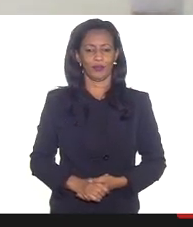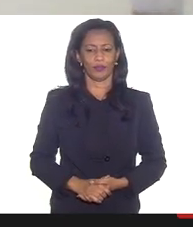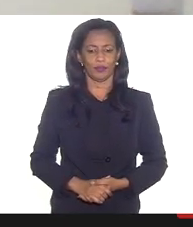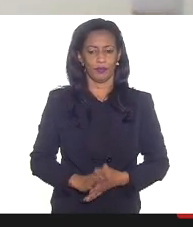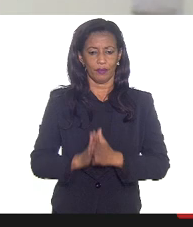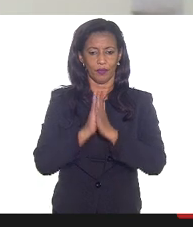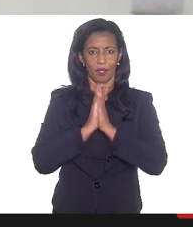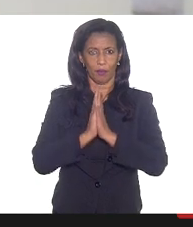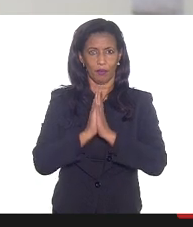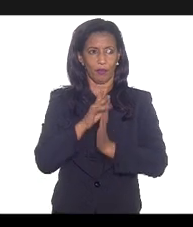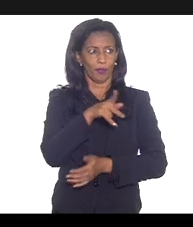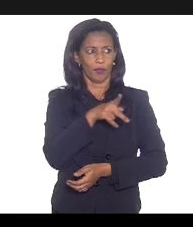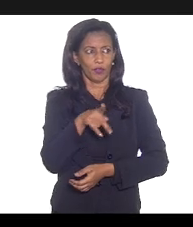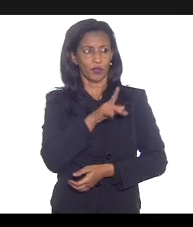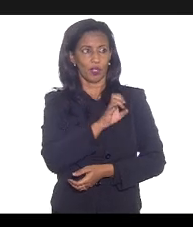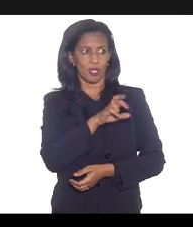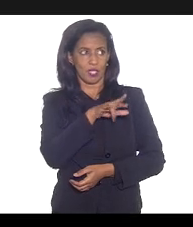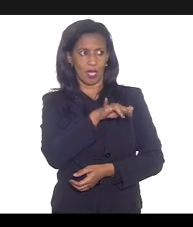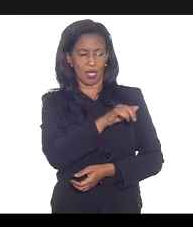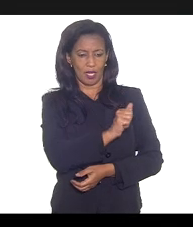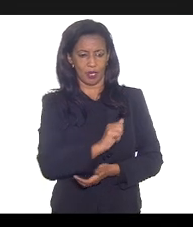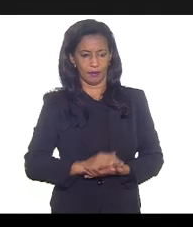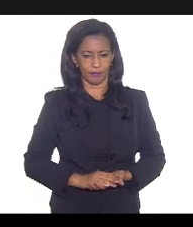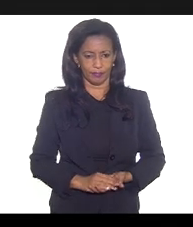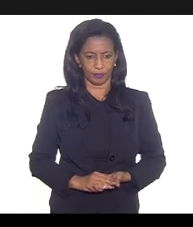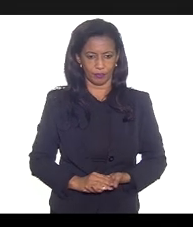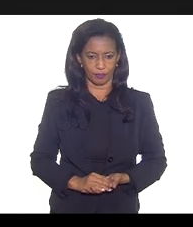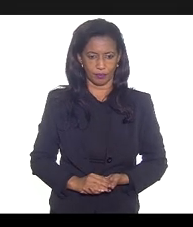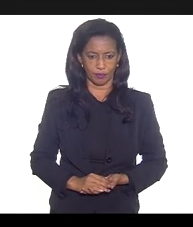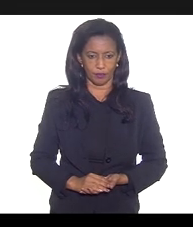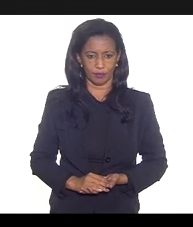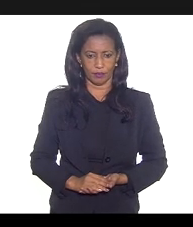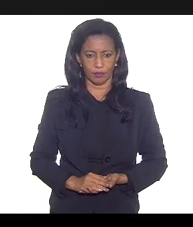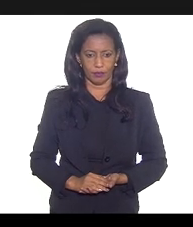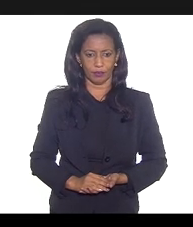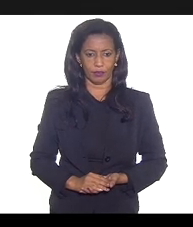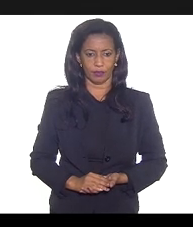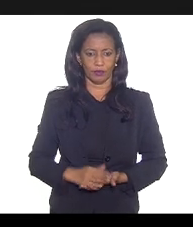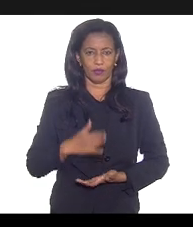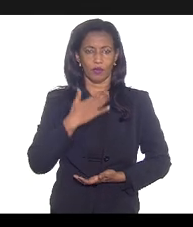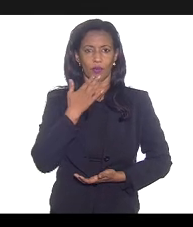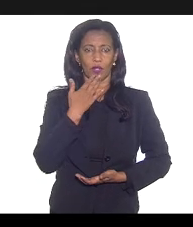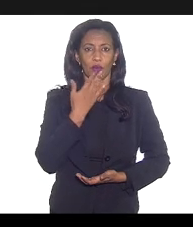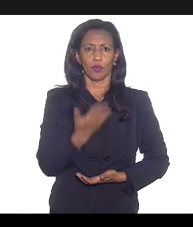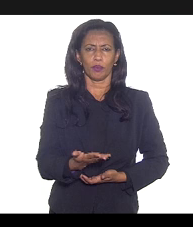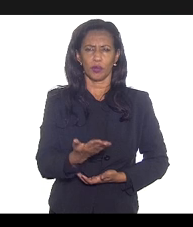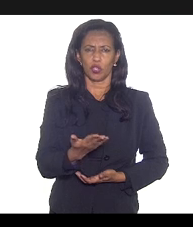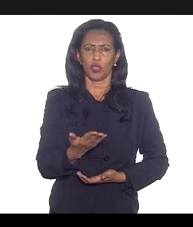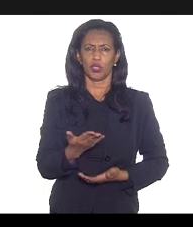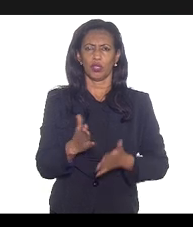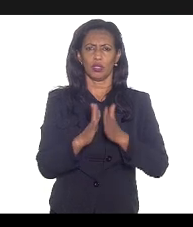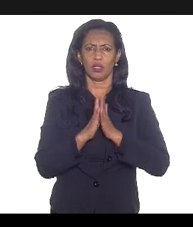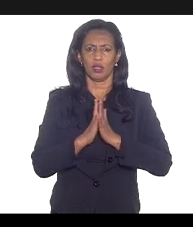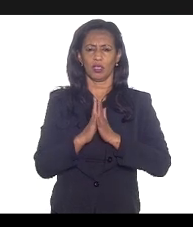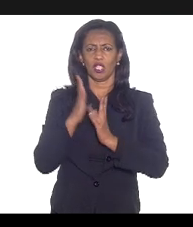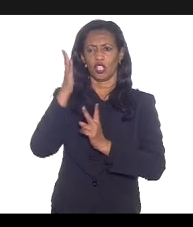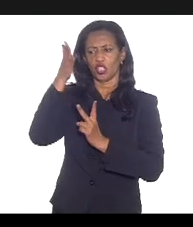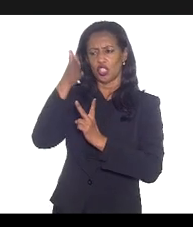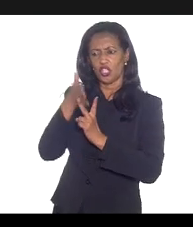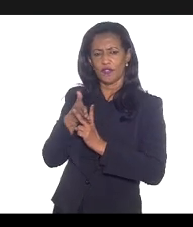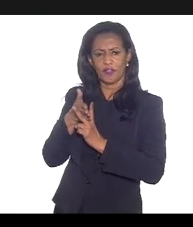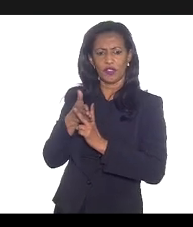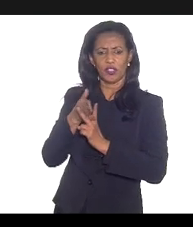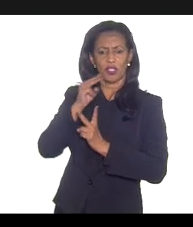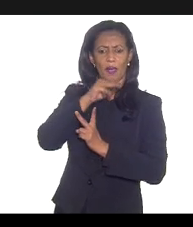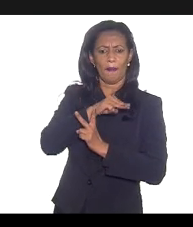Por favor, professora Celinha. Eu vou pedir, Flávio, para permitir que o Madureira vai dividir a fala comigo, que